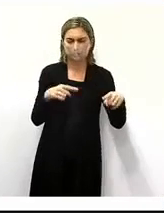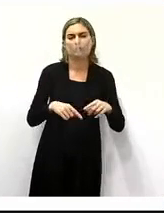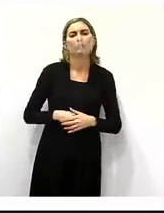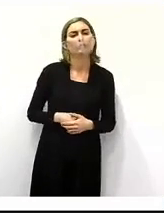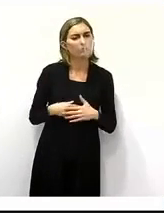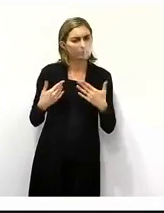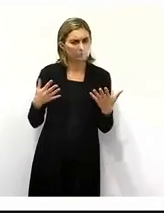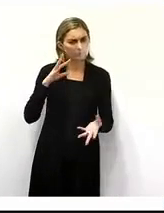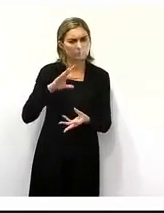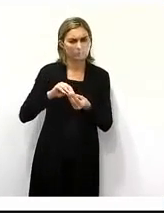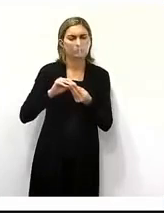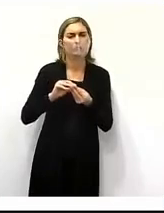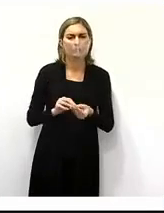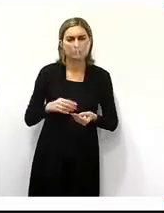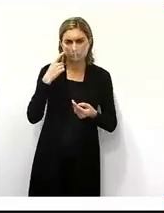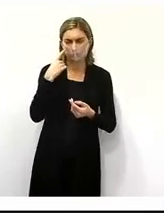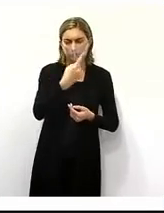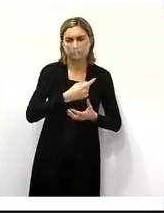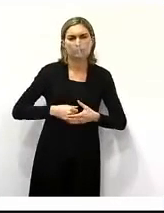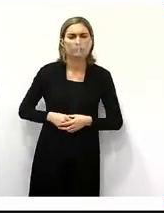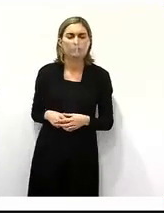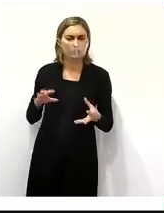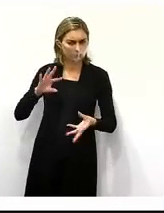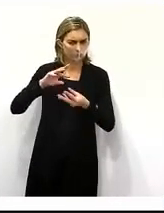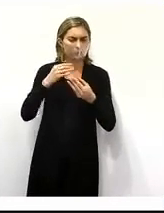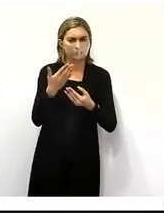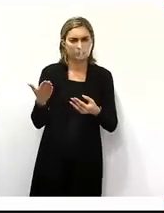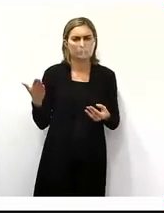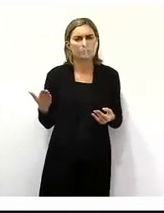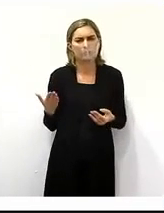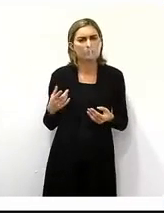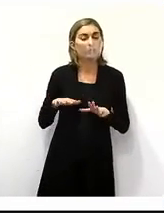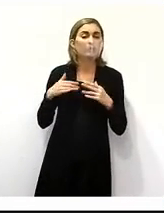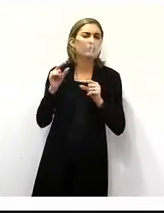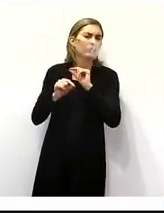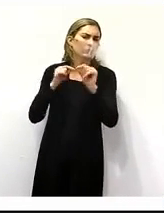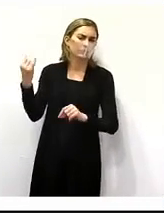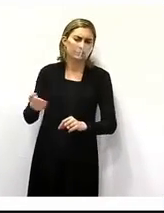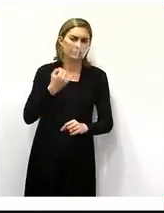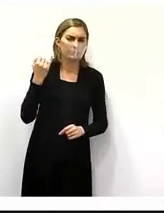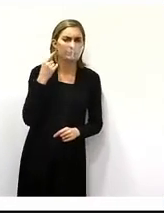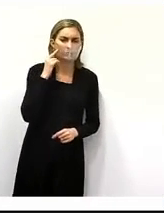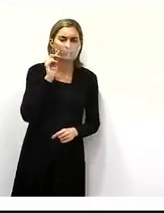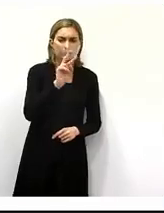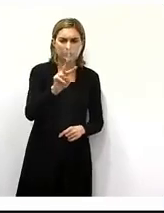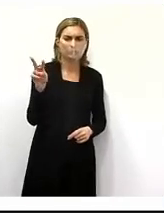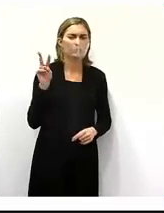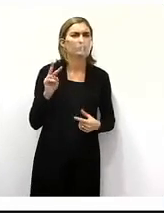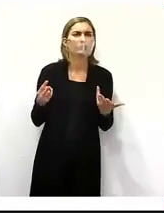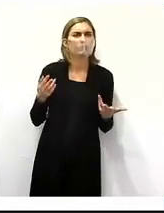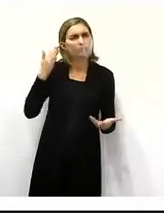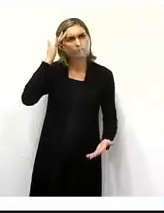Então, para a gente concluir Hobbes, olha aqui comigo, para a gente concluir Hobbes, então, o que é importante vocês,